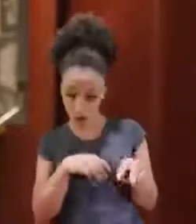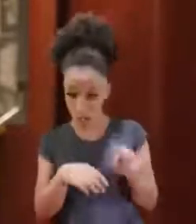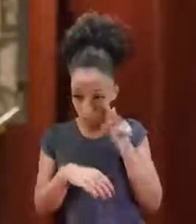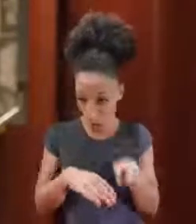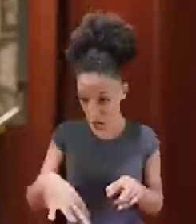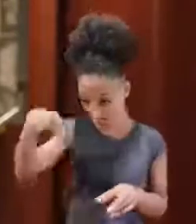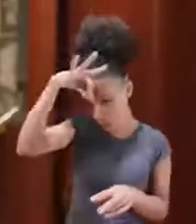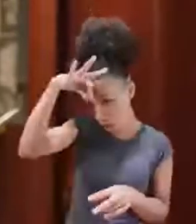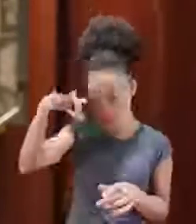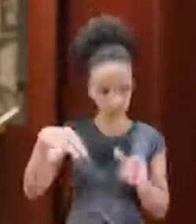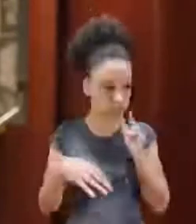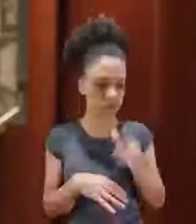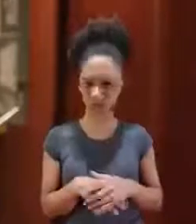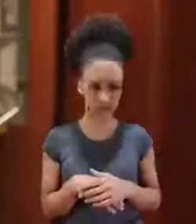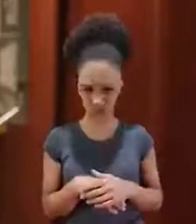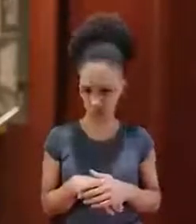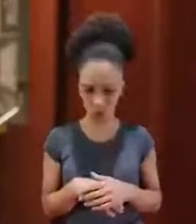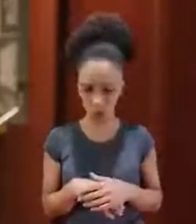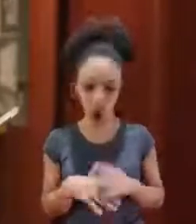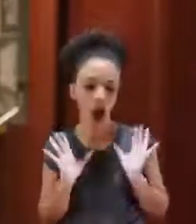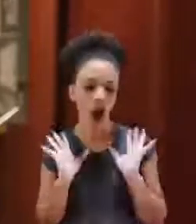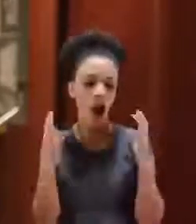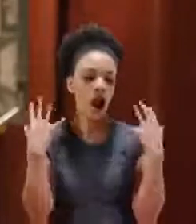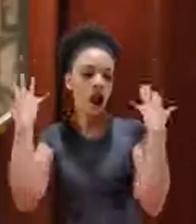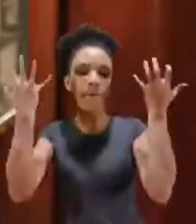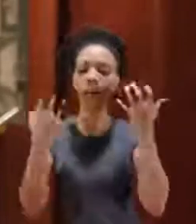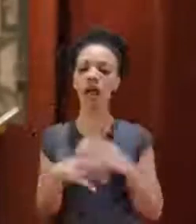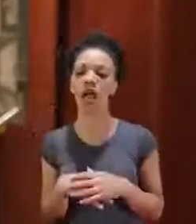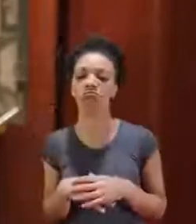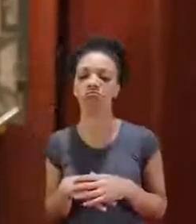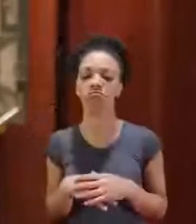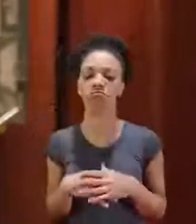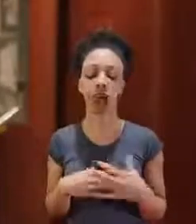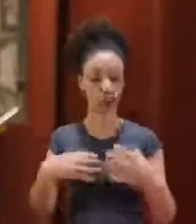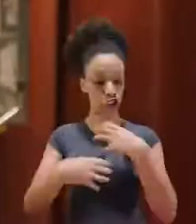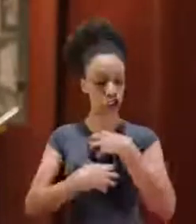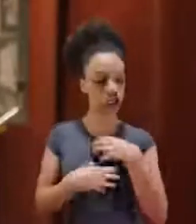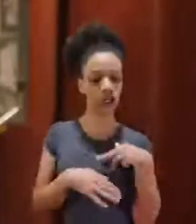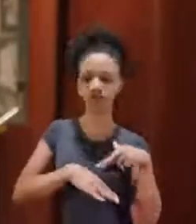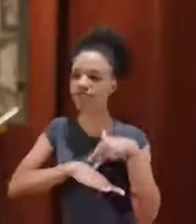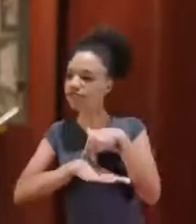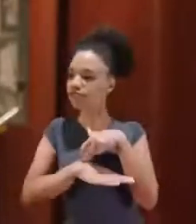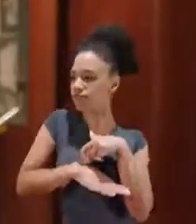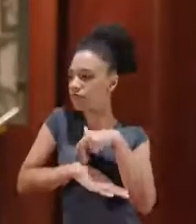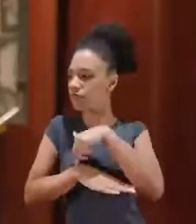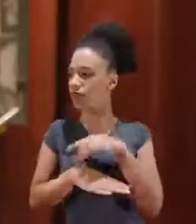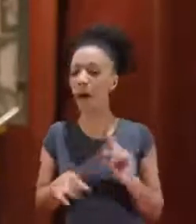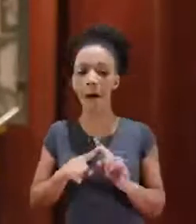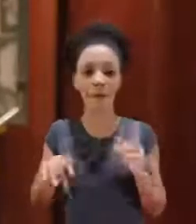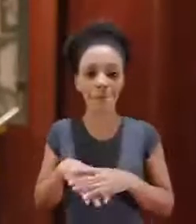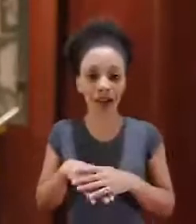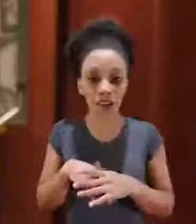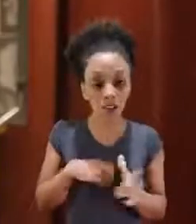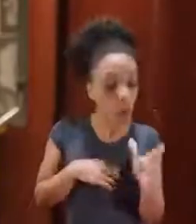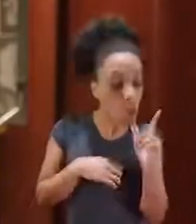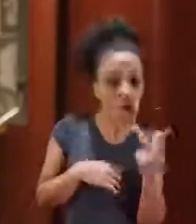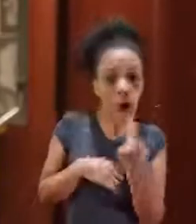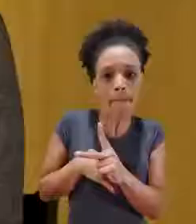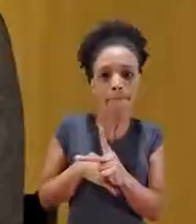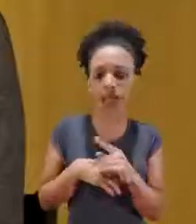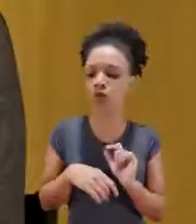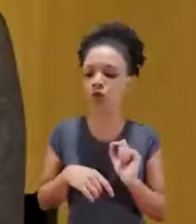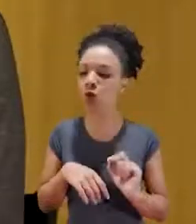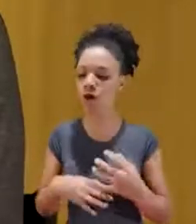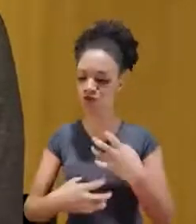pepeca você vai olhar para o cabelo trejeitos seis feminilidade então assim o que tá embaixo da sua perna não é o que vai definir o seu